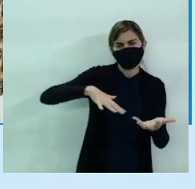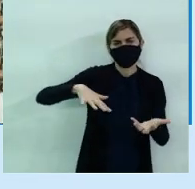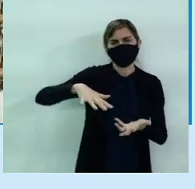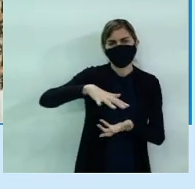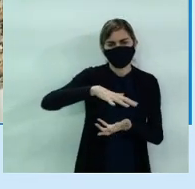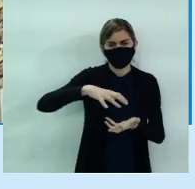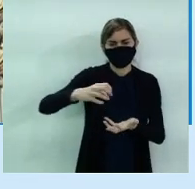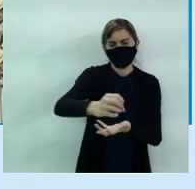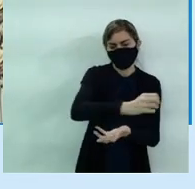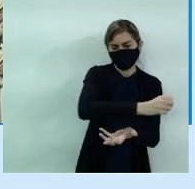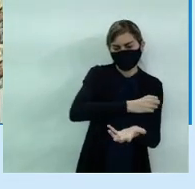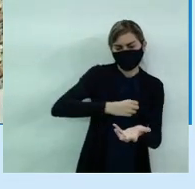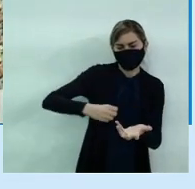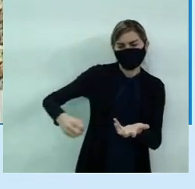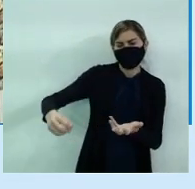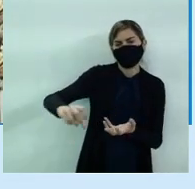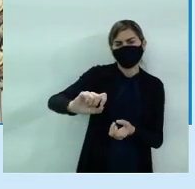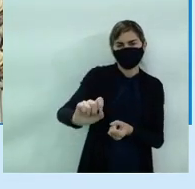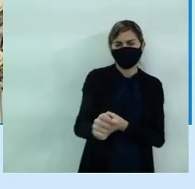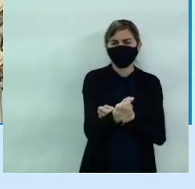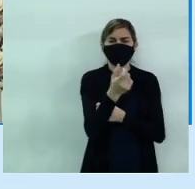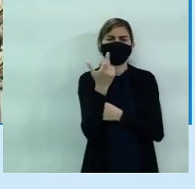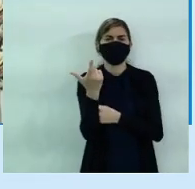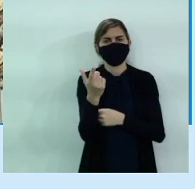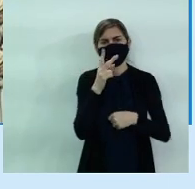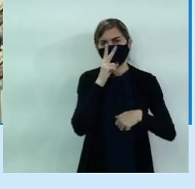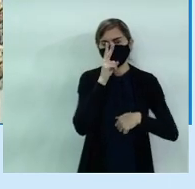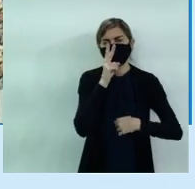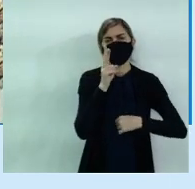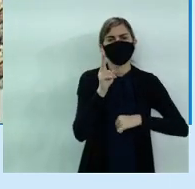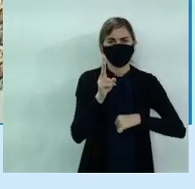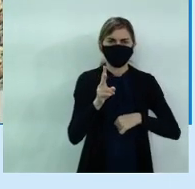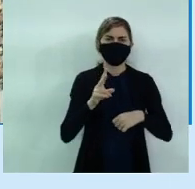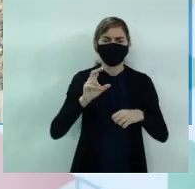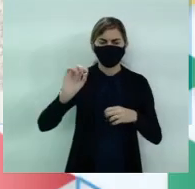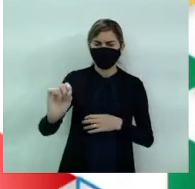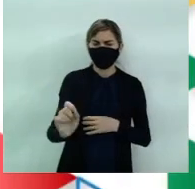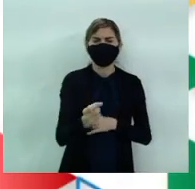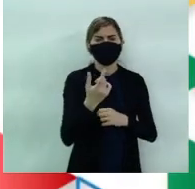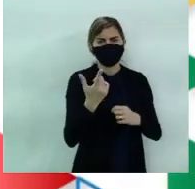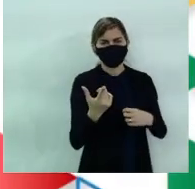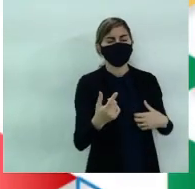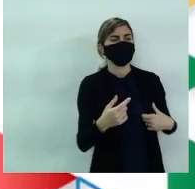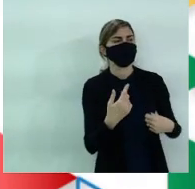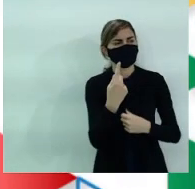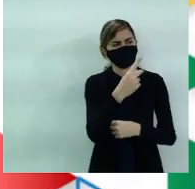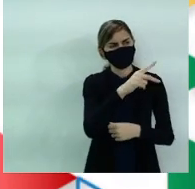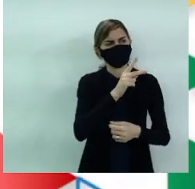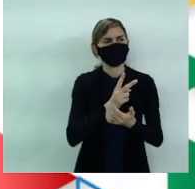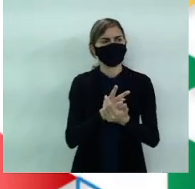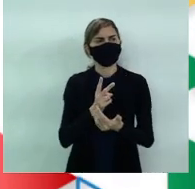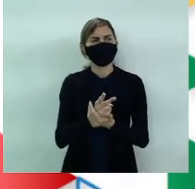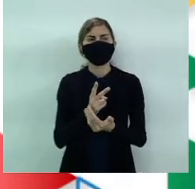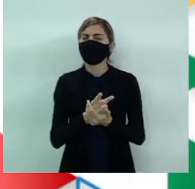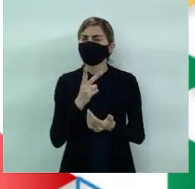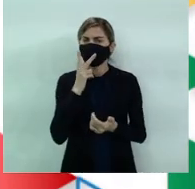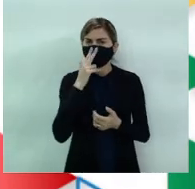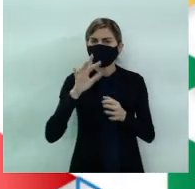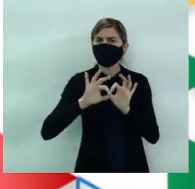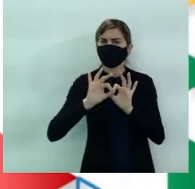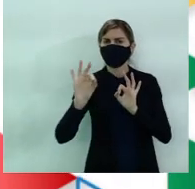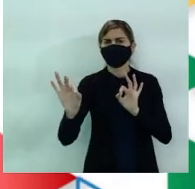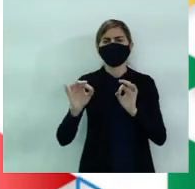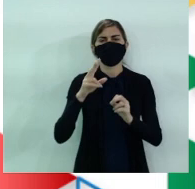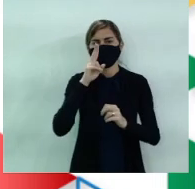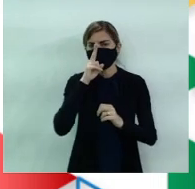Láctea que estão sendo atraídos aí pelo Sol, pela força gravitacional. E aí, todavia, mesmo distante,